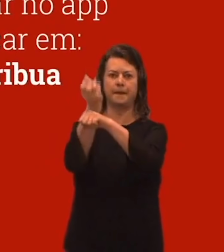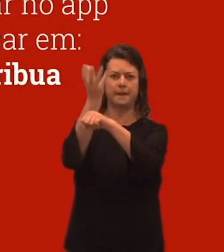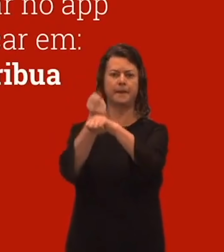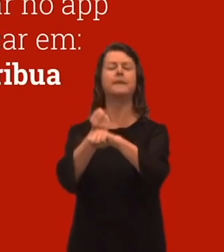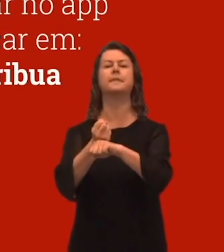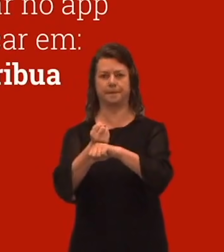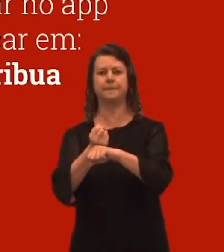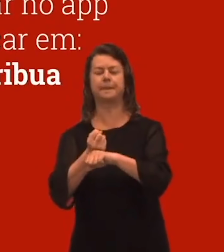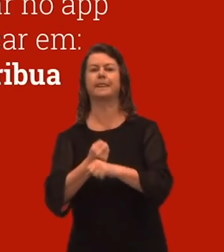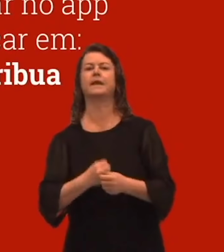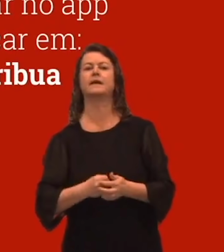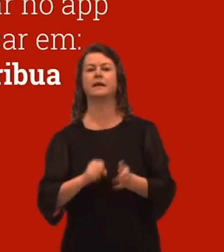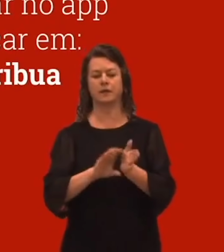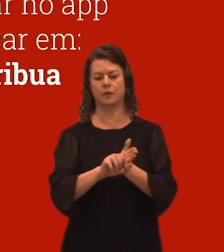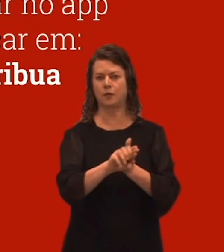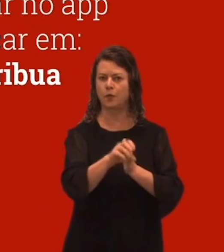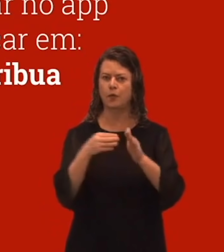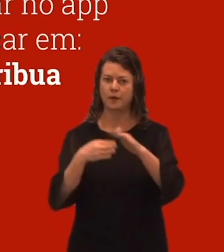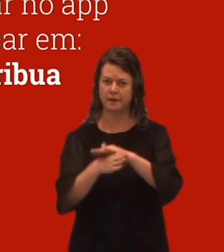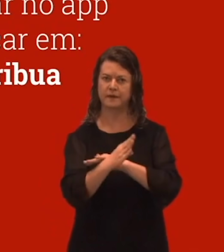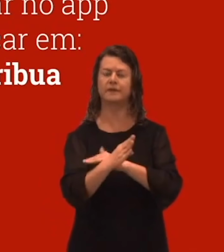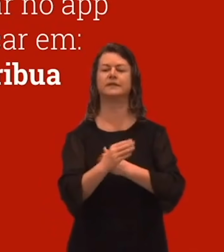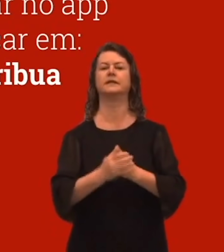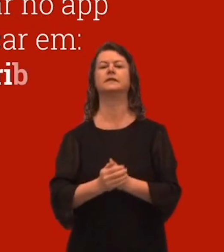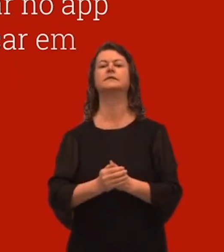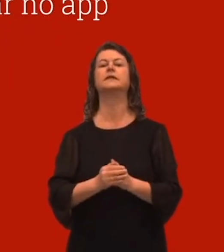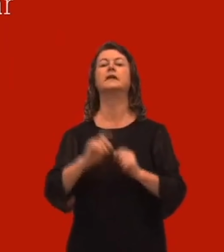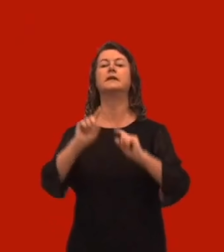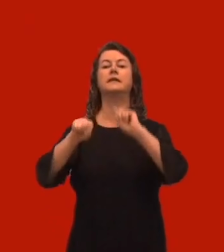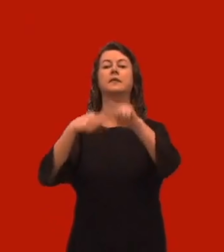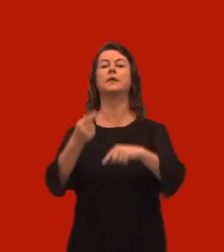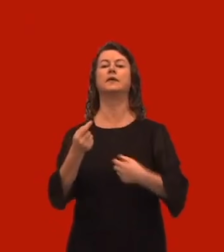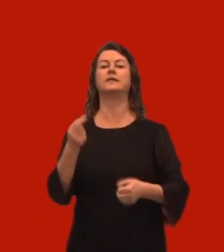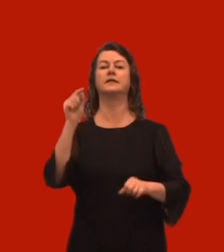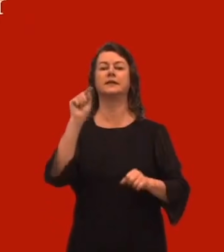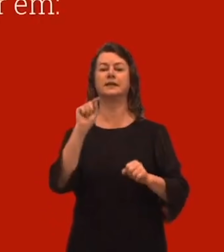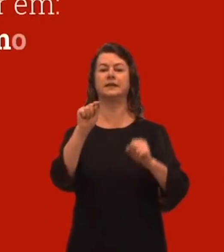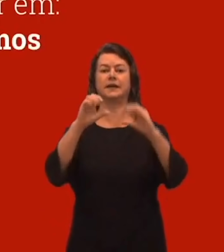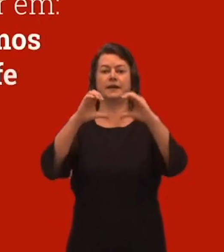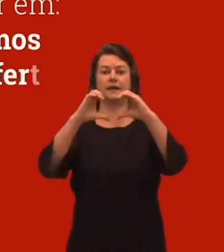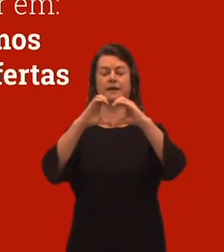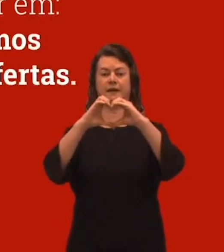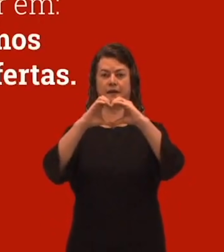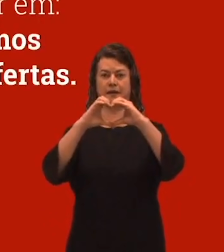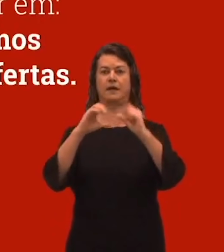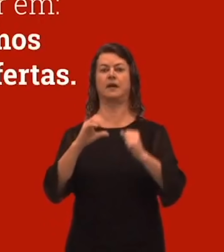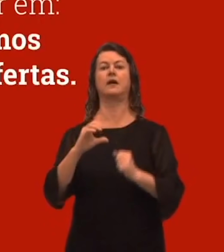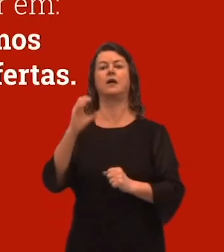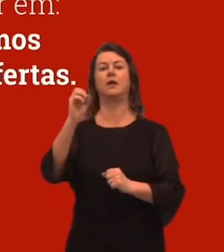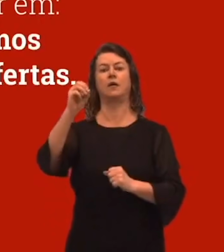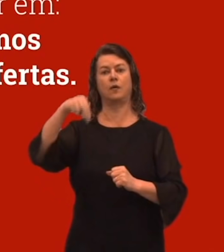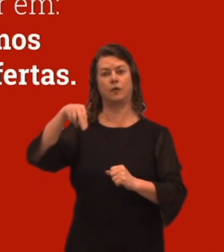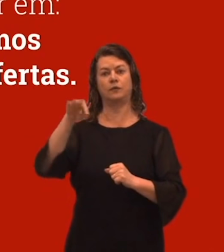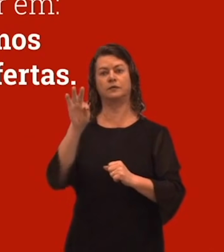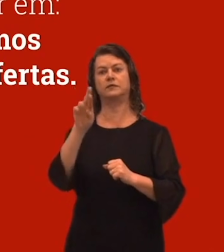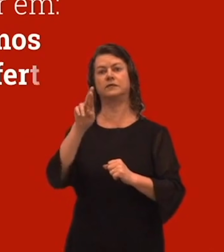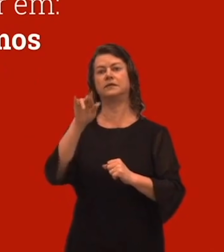Você vai clicar em ofertas. Você vai procurar ali qual tipo de oferta ou dízimo que você queira